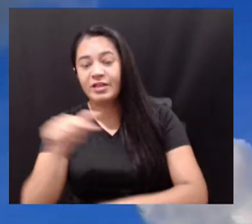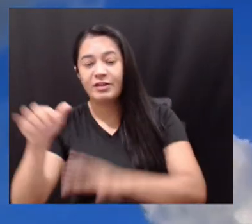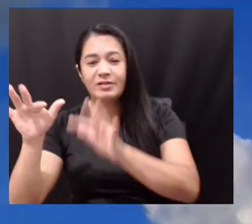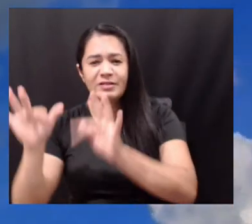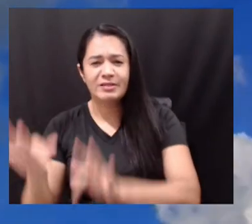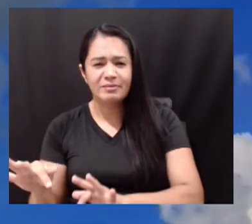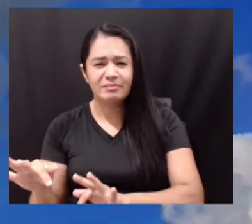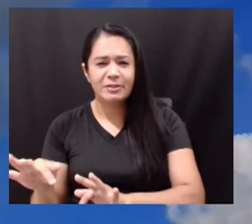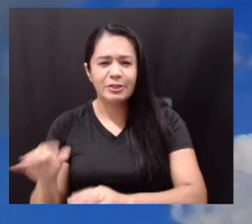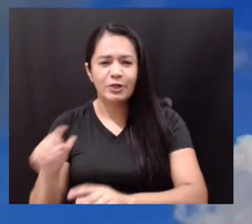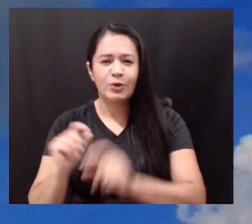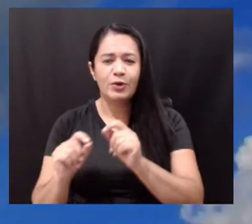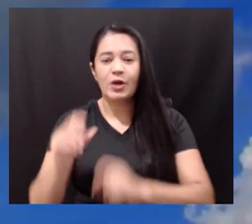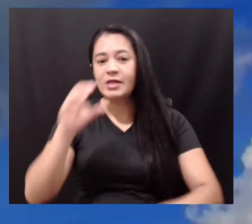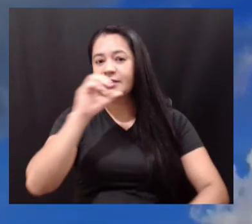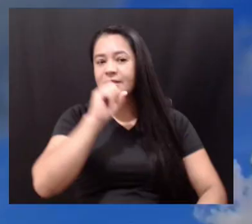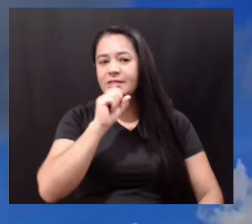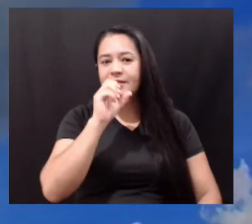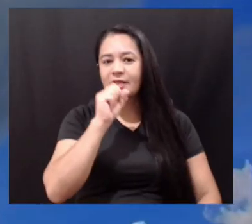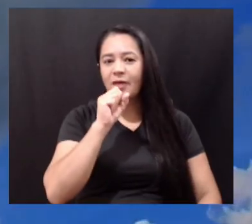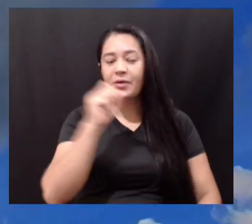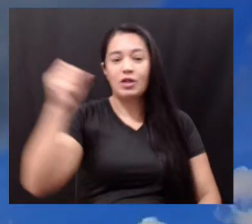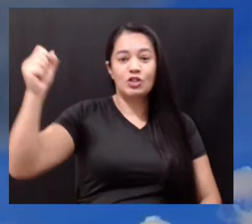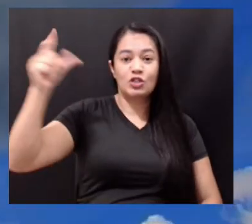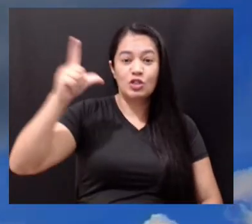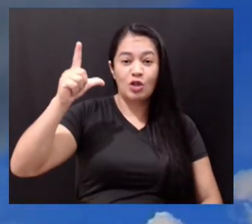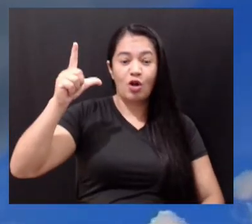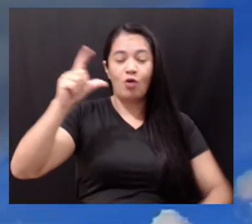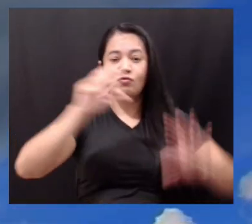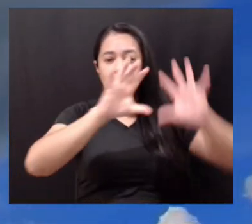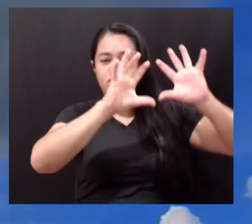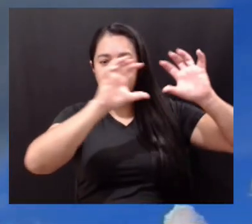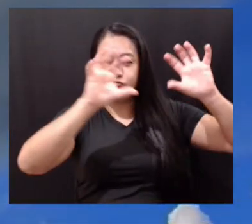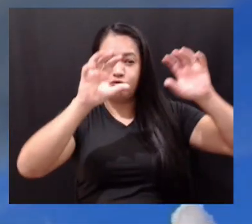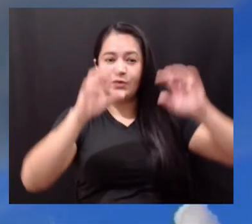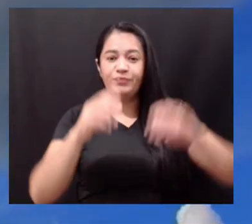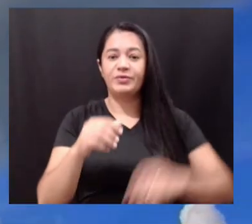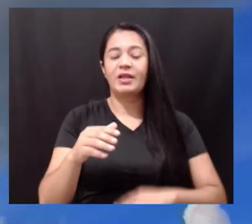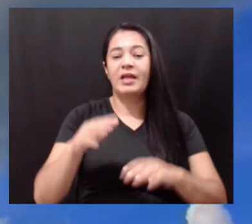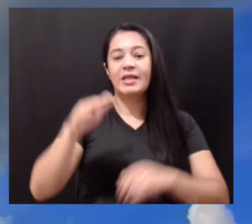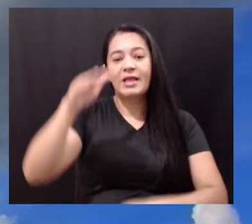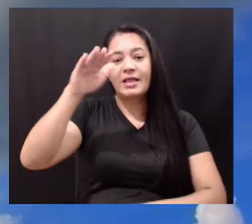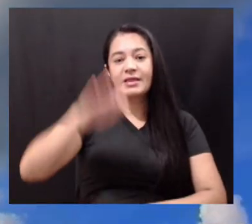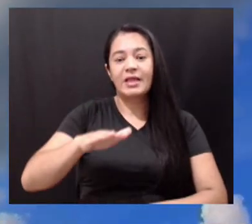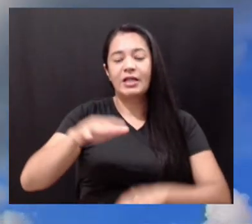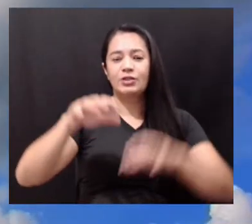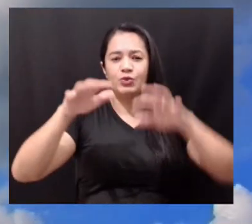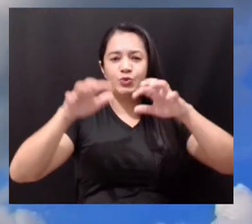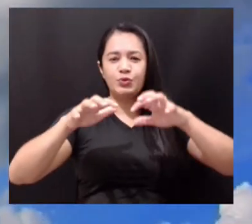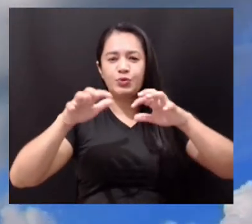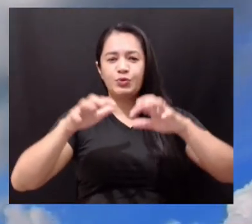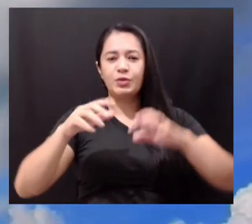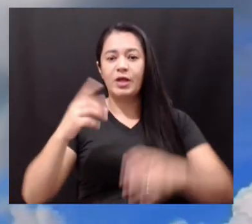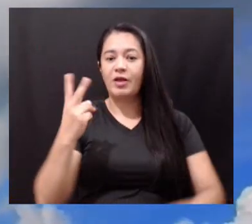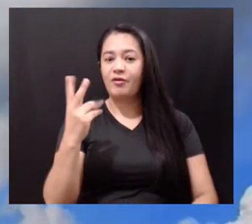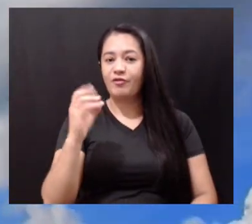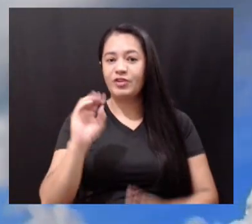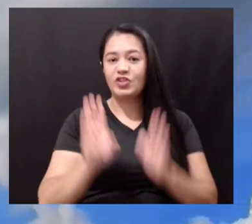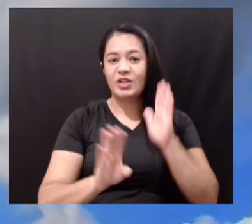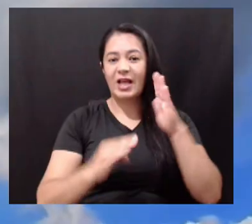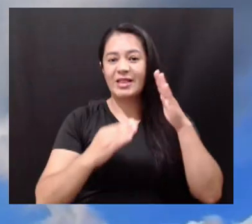previsão do tempo é de sol com muitas nuvens, pancadas de chuva à tarde e à noite. mínima 20, máxima 30